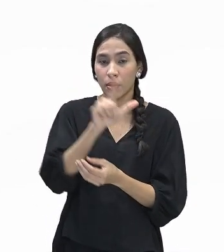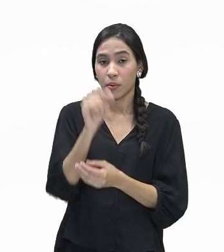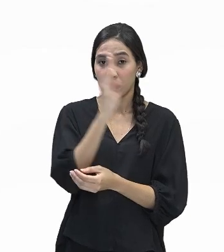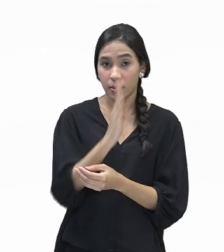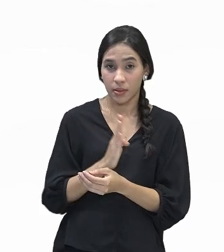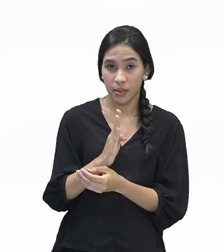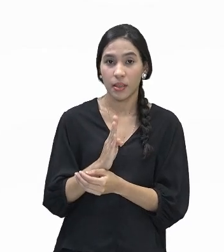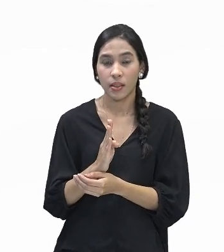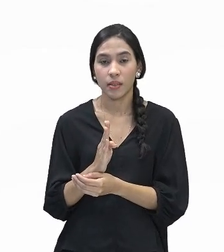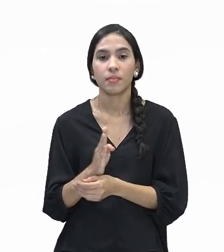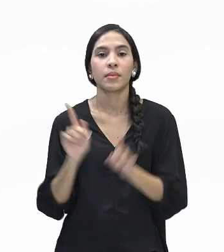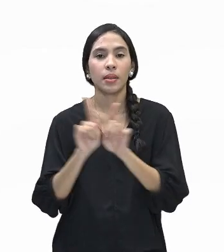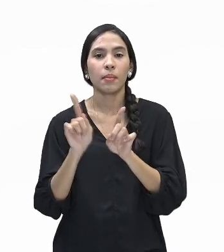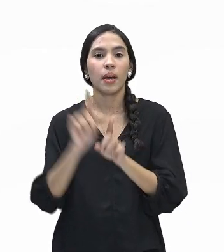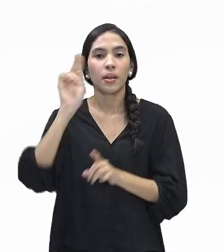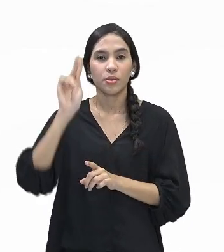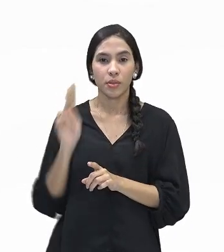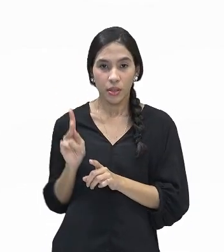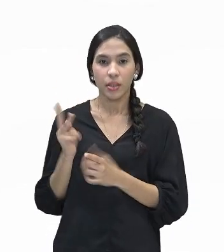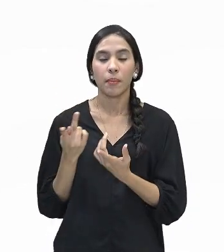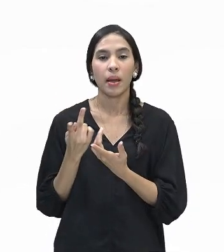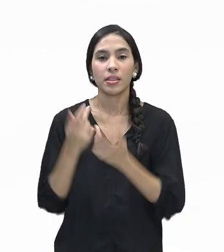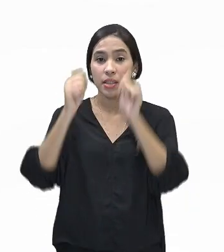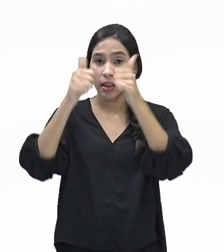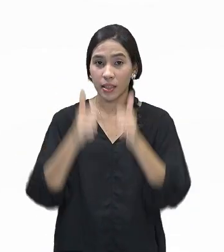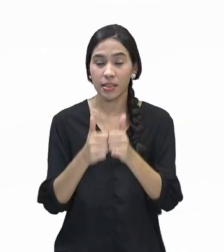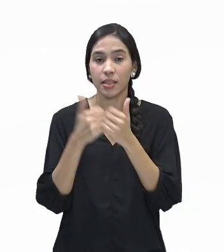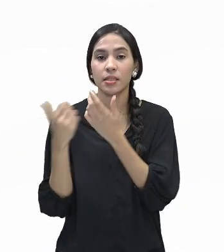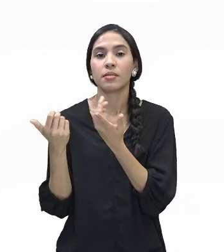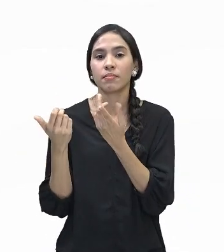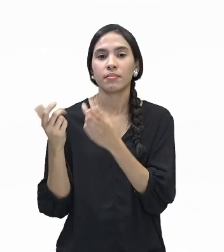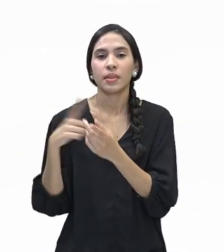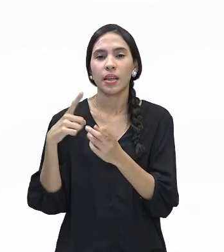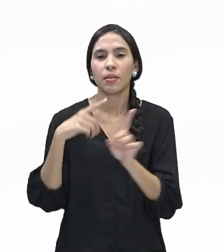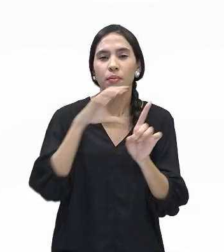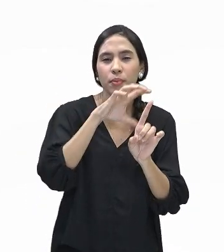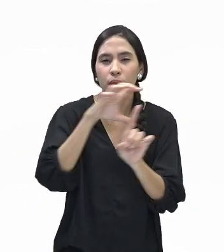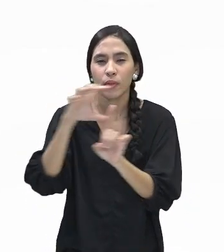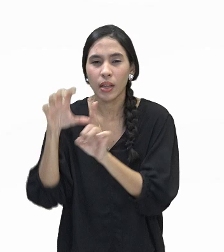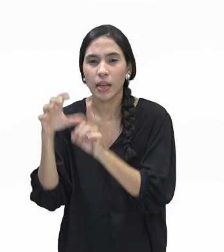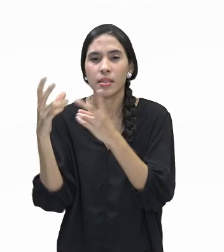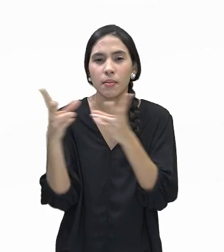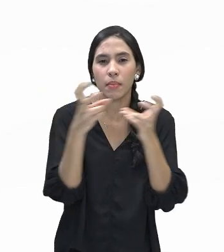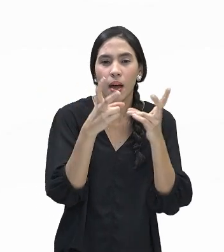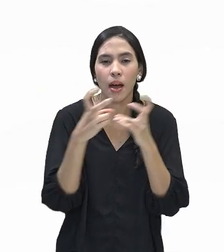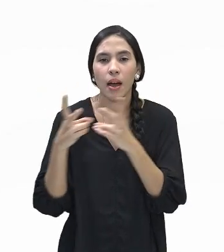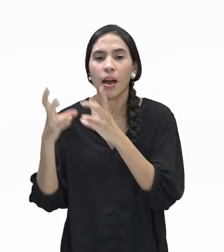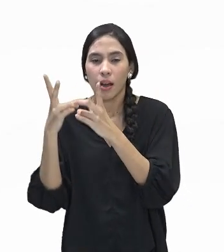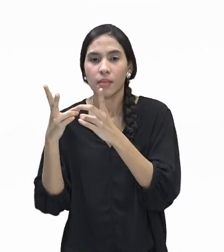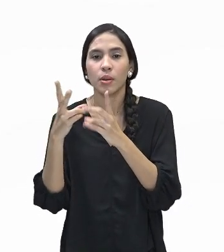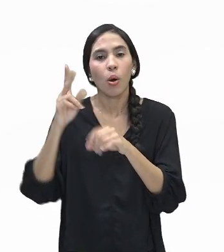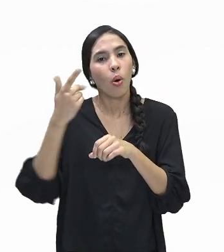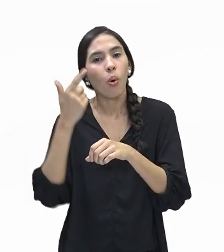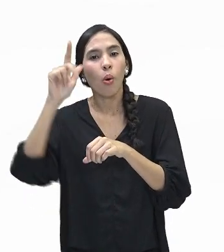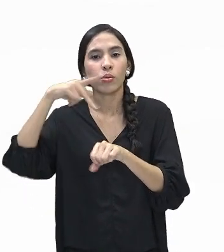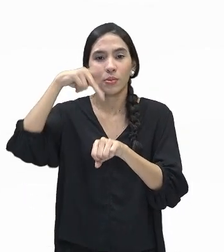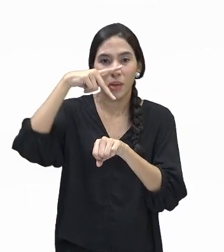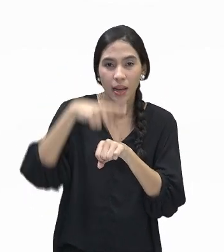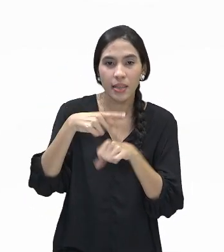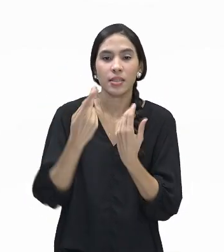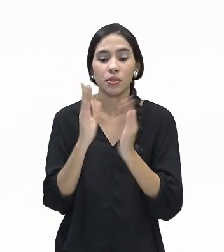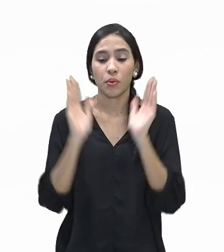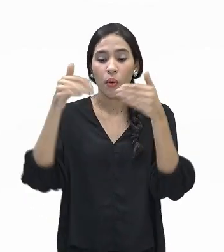brasileira historicamente construída, percebendo as influências dos modelos ocidentais, com destaque para a